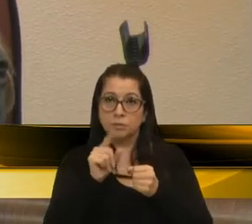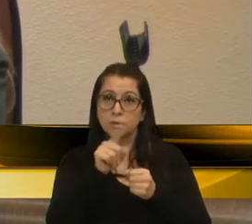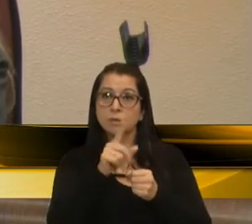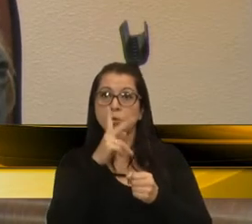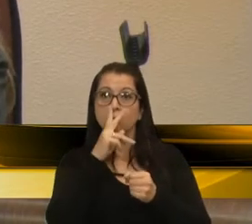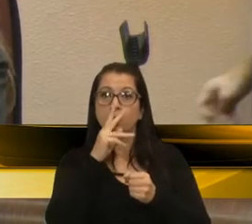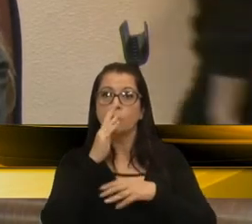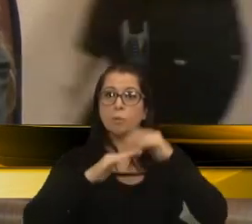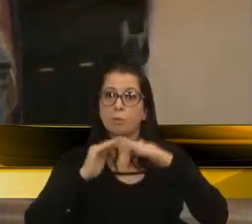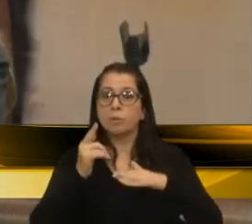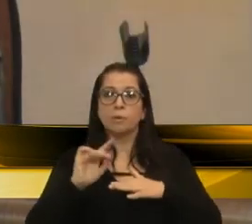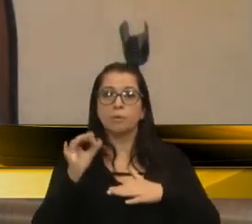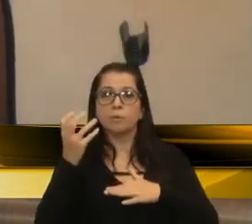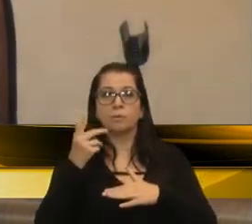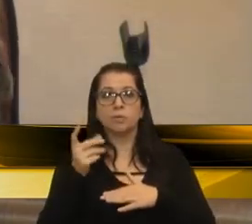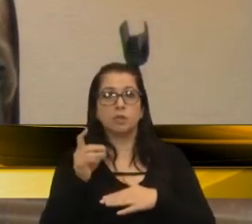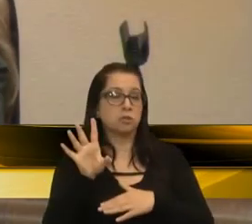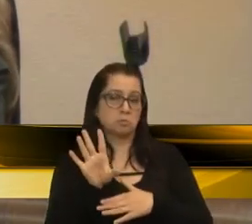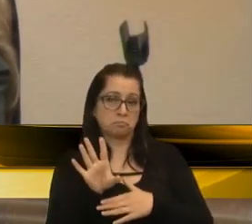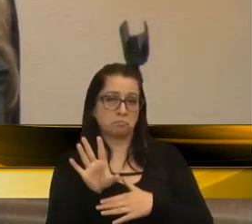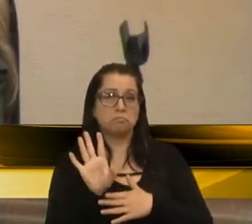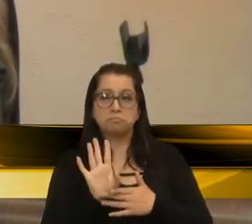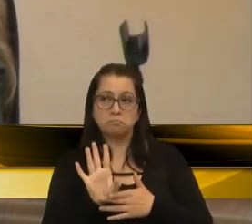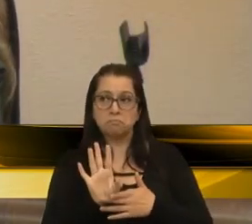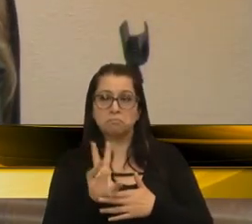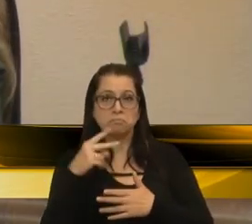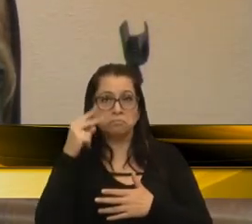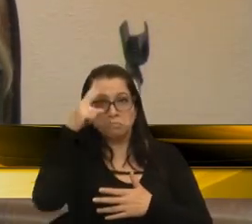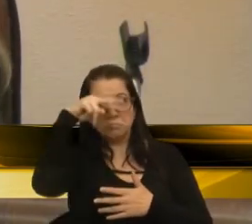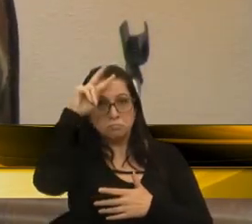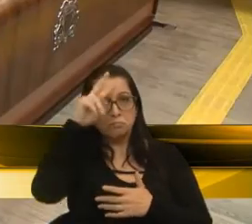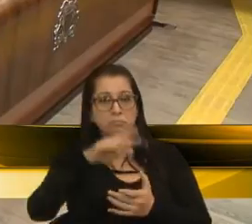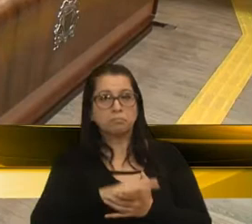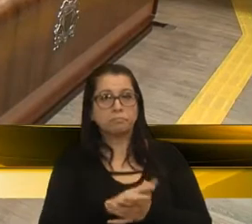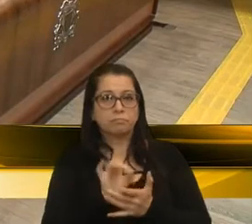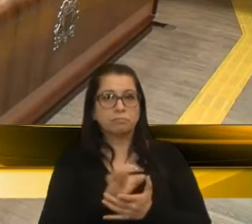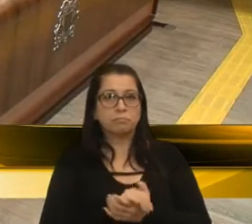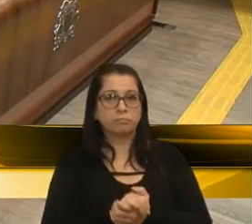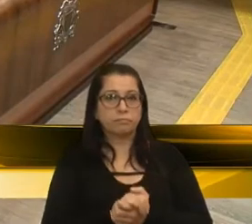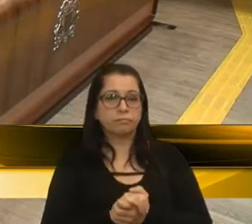obra não acontece. Acho que seria isso, né, vereador Edson? Isso.